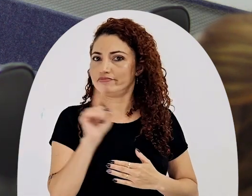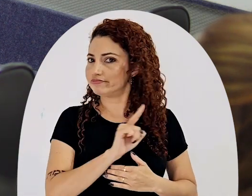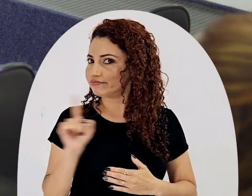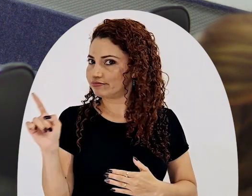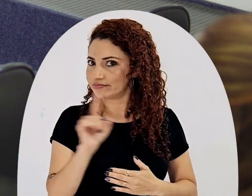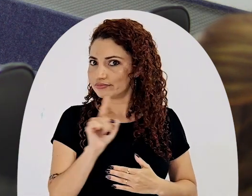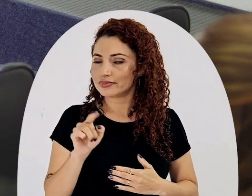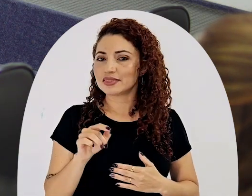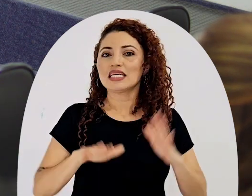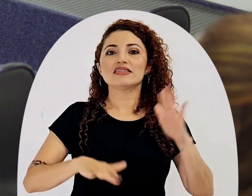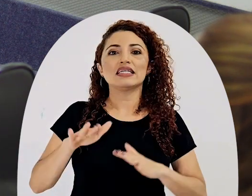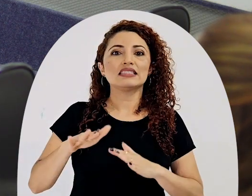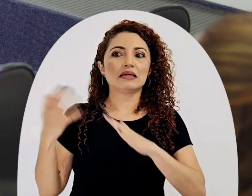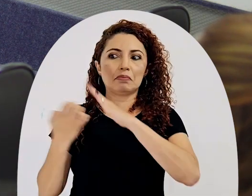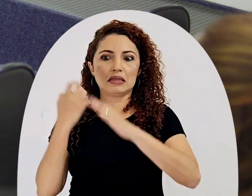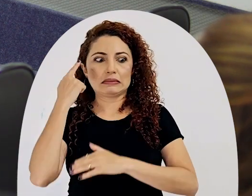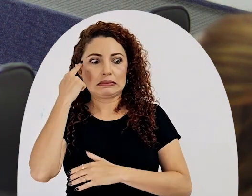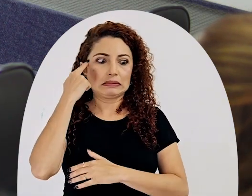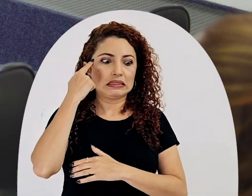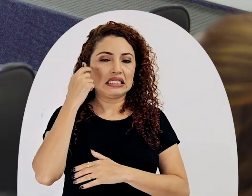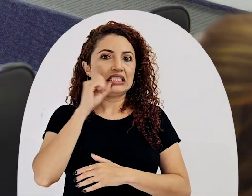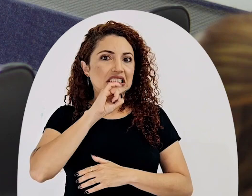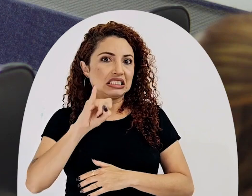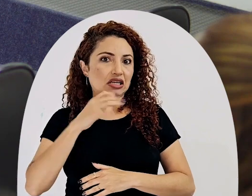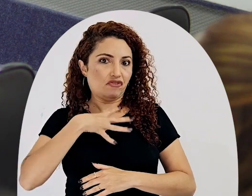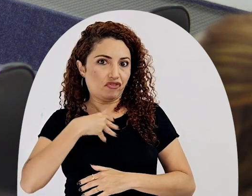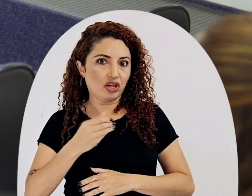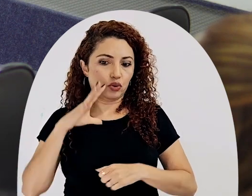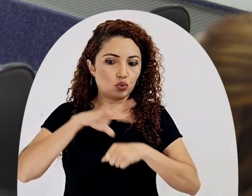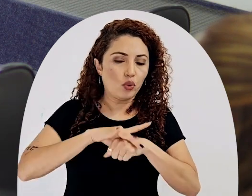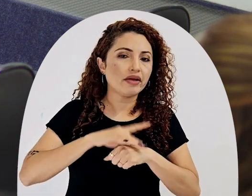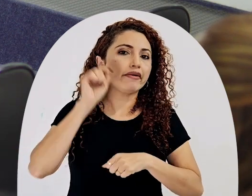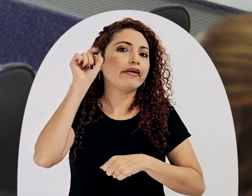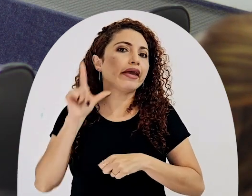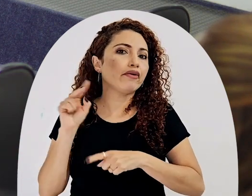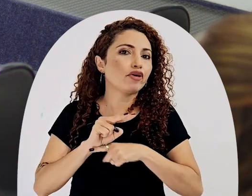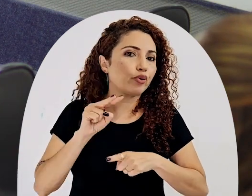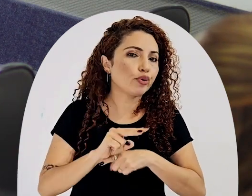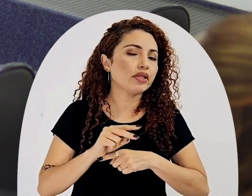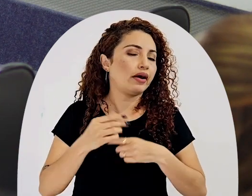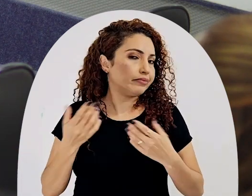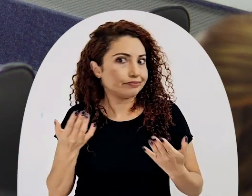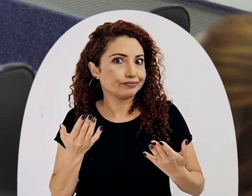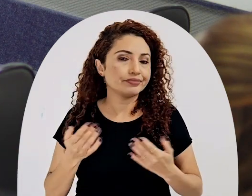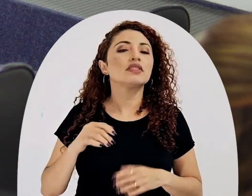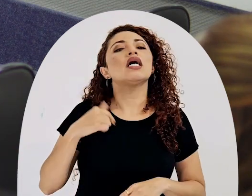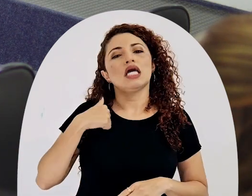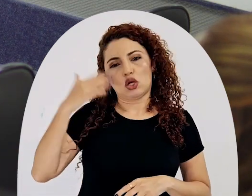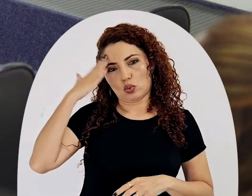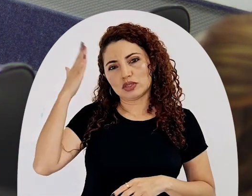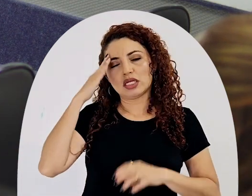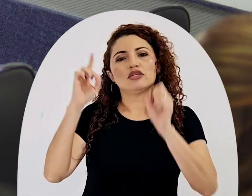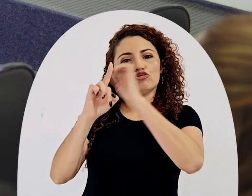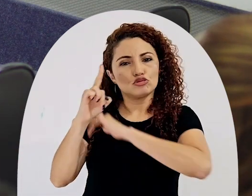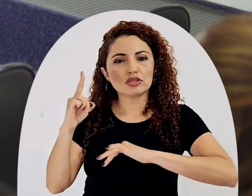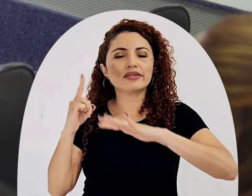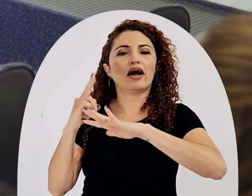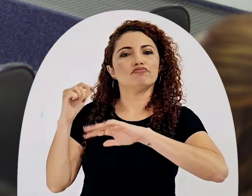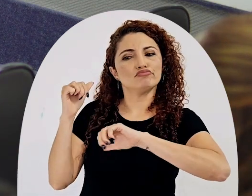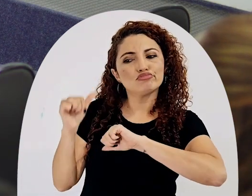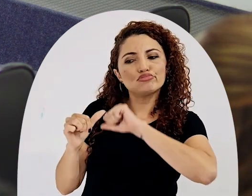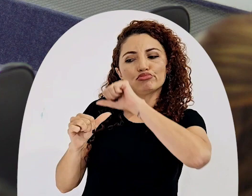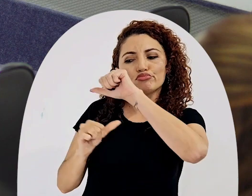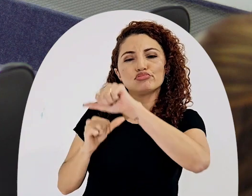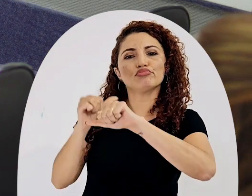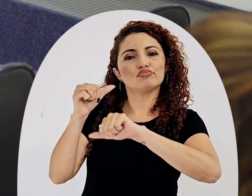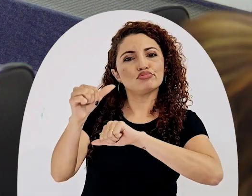Eu sei que nós estamos numa transformação da sociedade. Algumas organizações hoje dão ali, né, uns dias